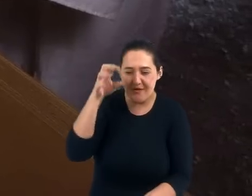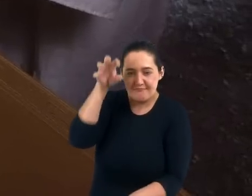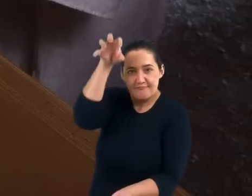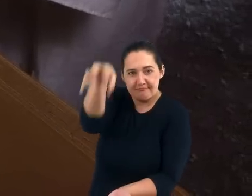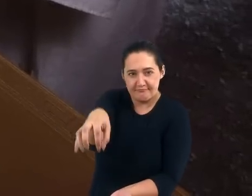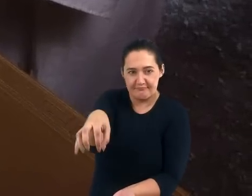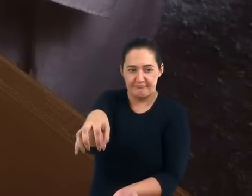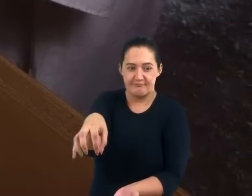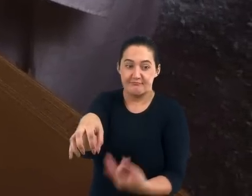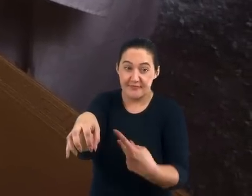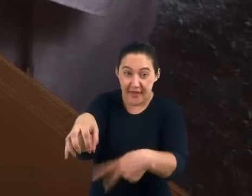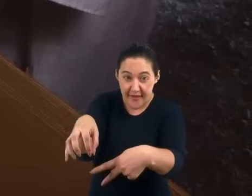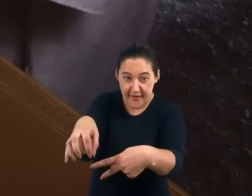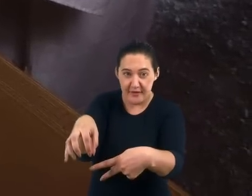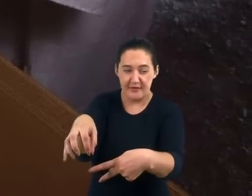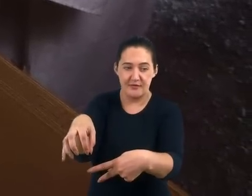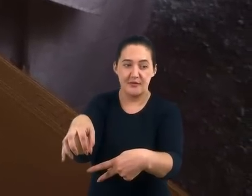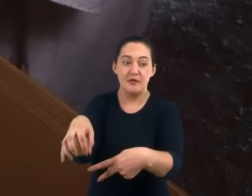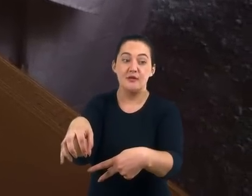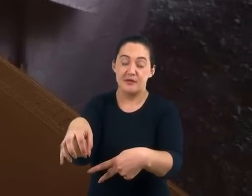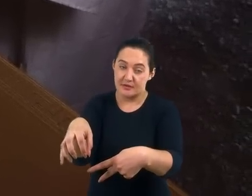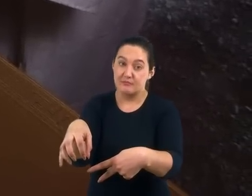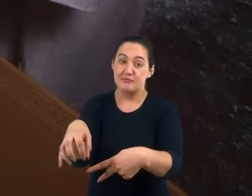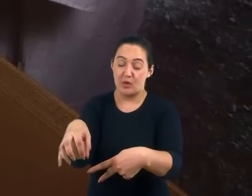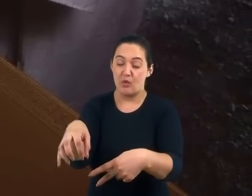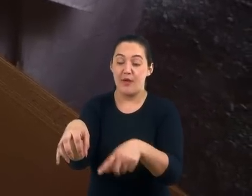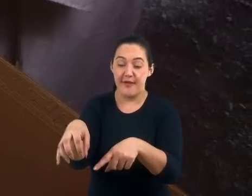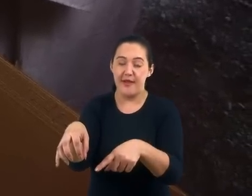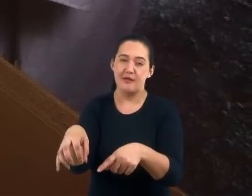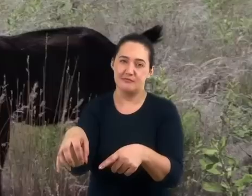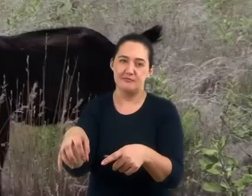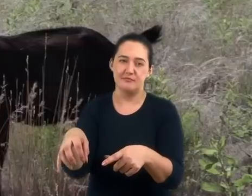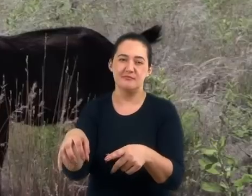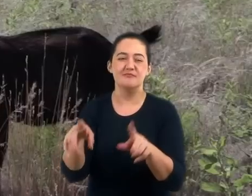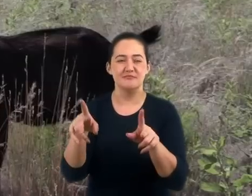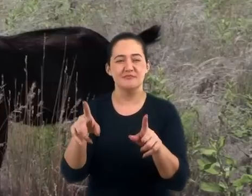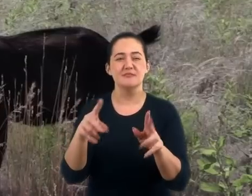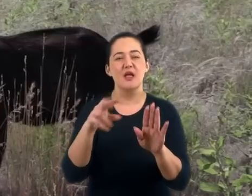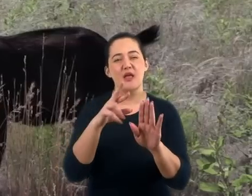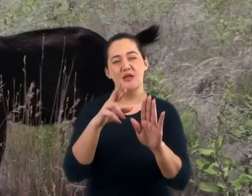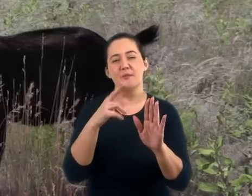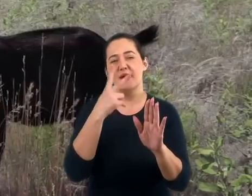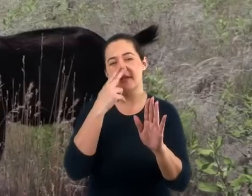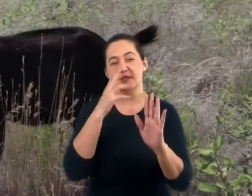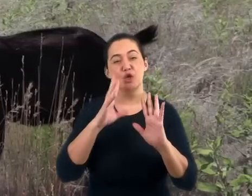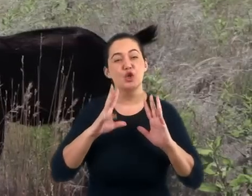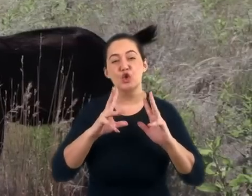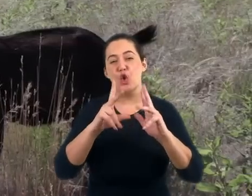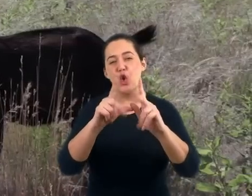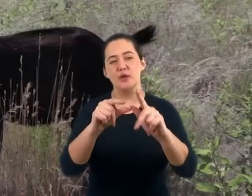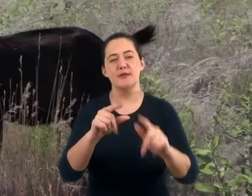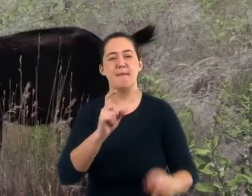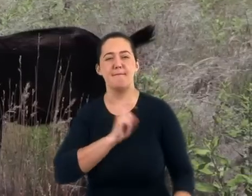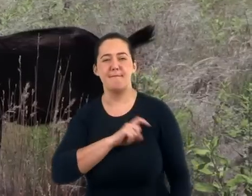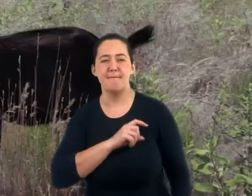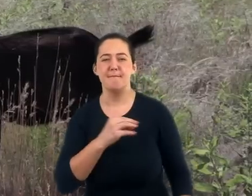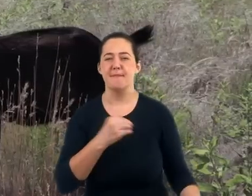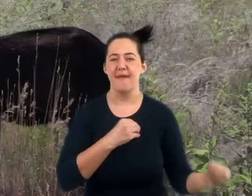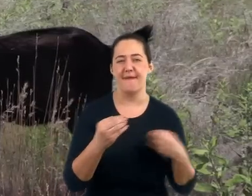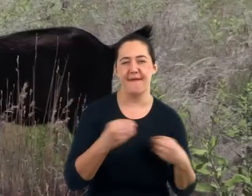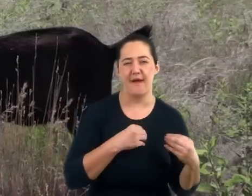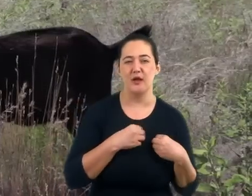simbolizava o pecado e o autor do pecado no final dos tempos. A maldade de todo pecador de Israel